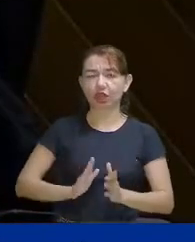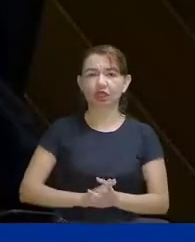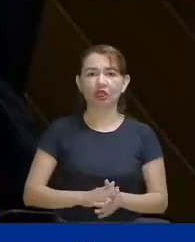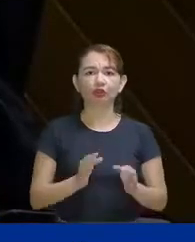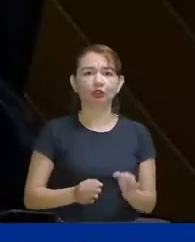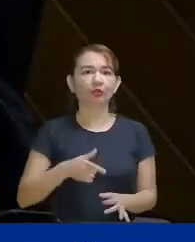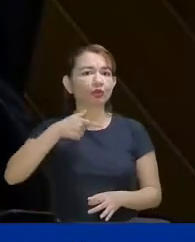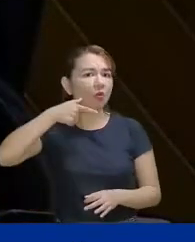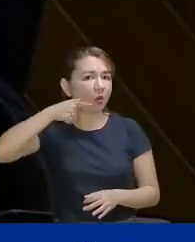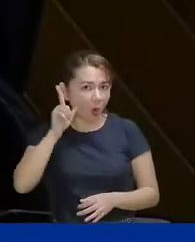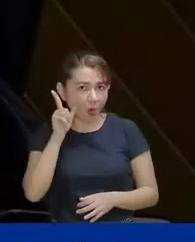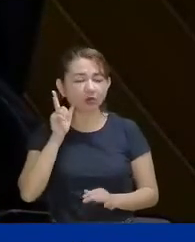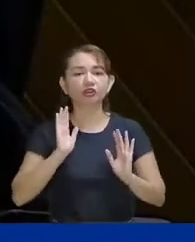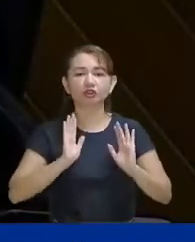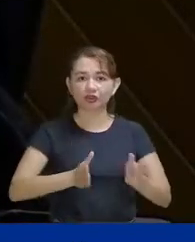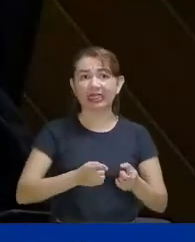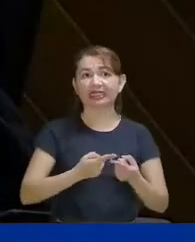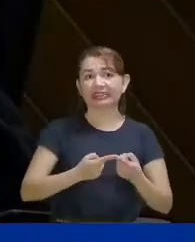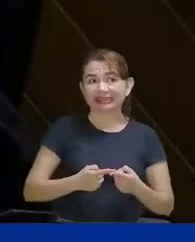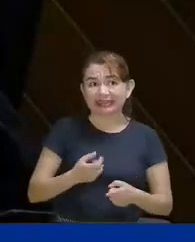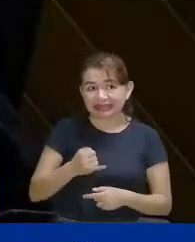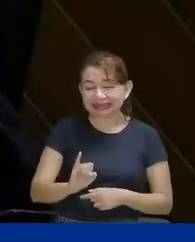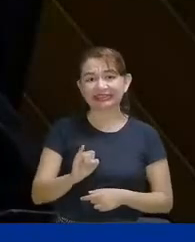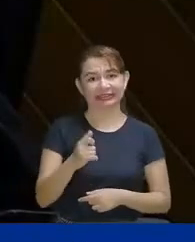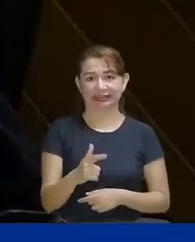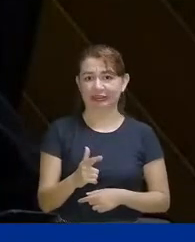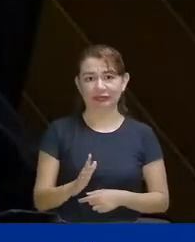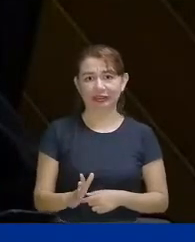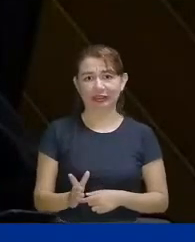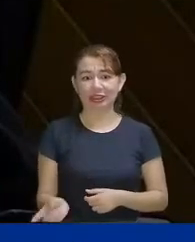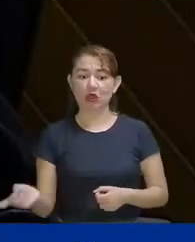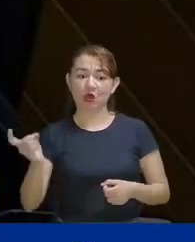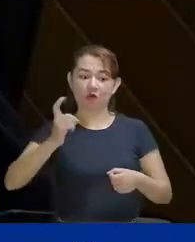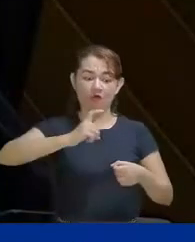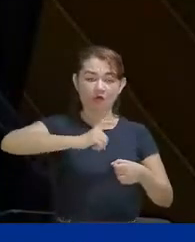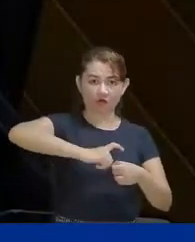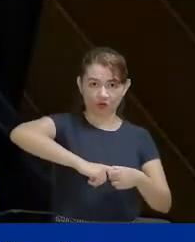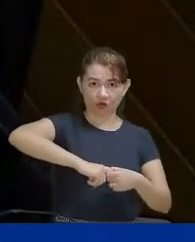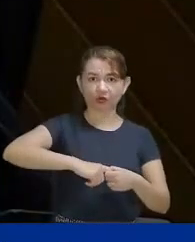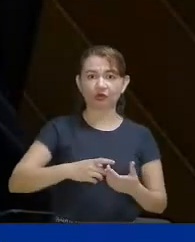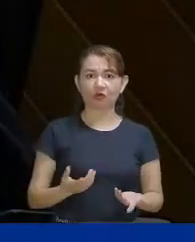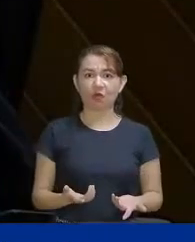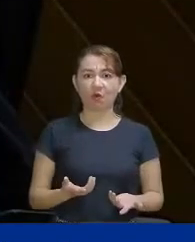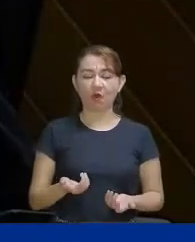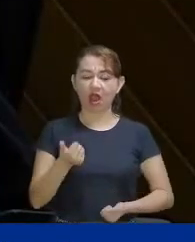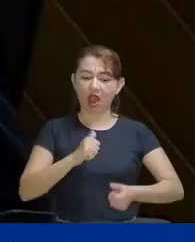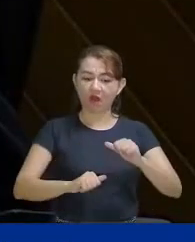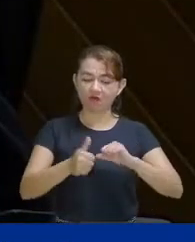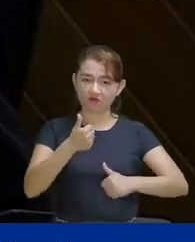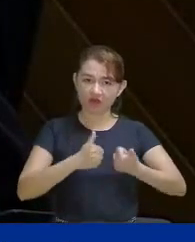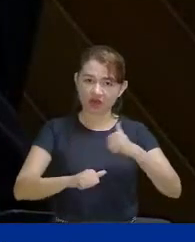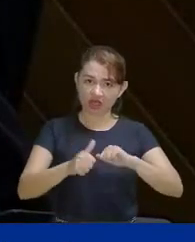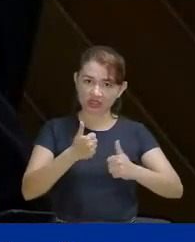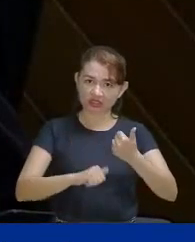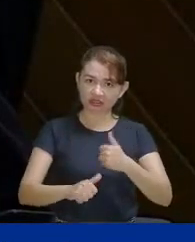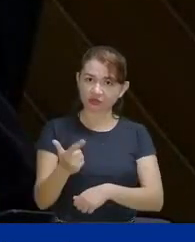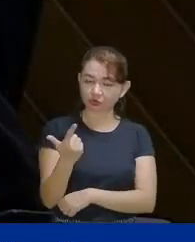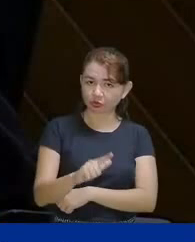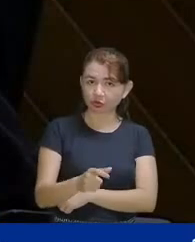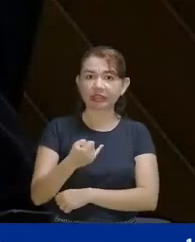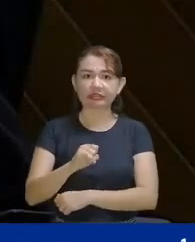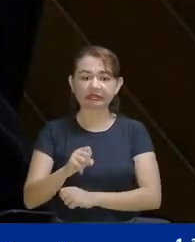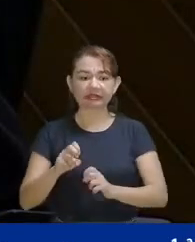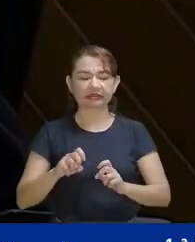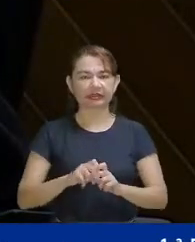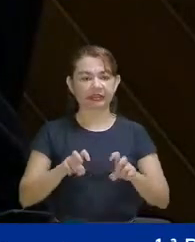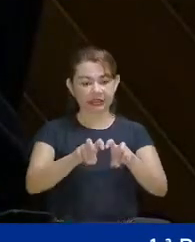julgamento de ontem, também poderia ter feito. Se não fez e devolveu para que fosse feita nova análise, e tendo a